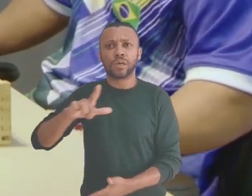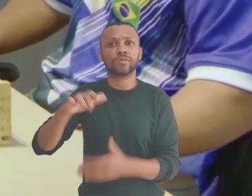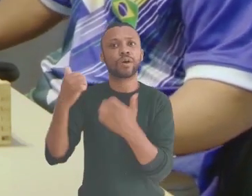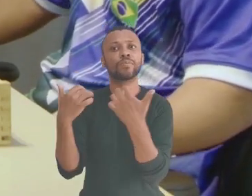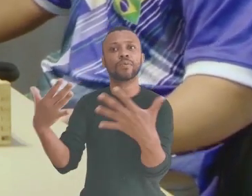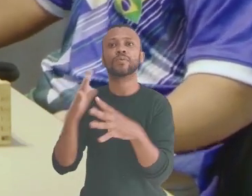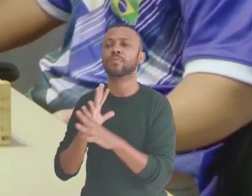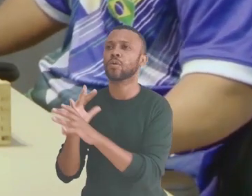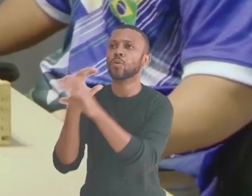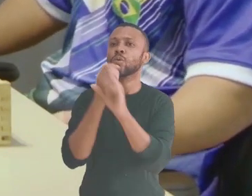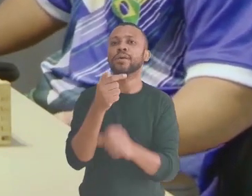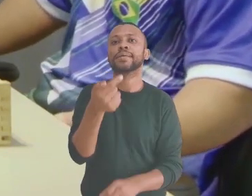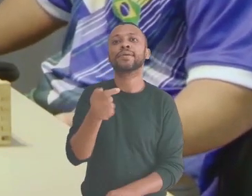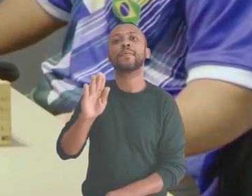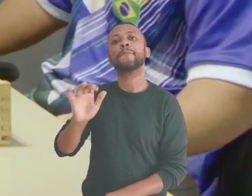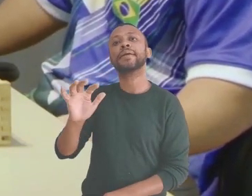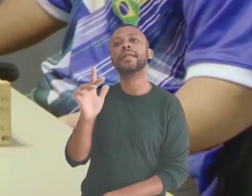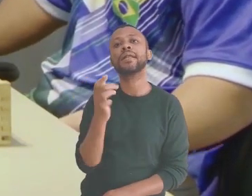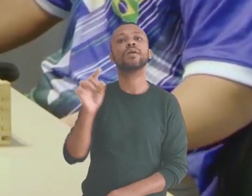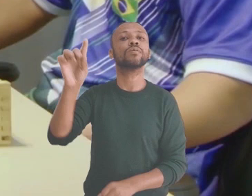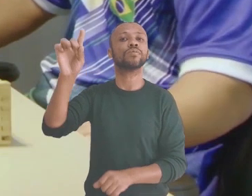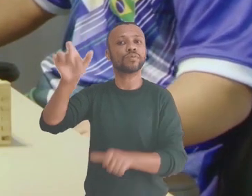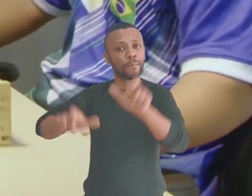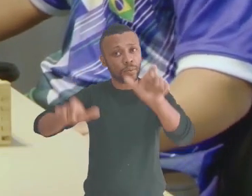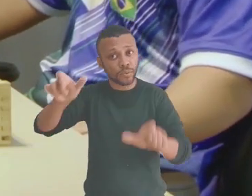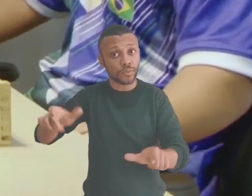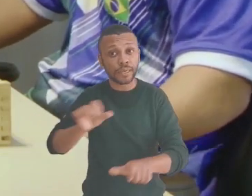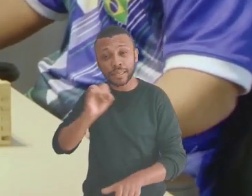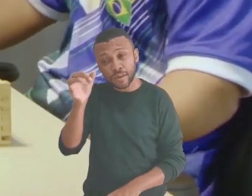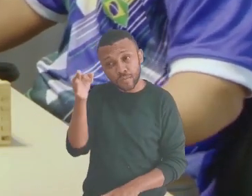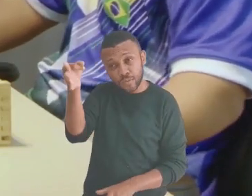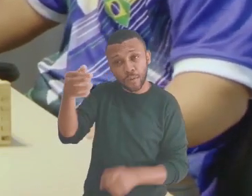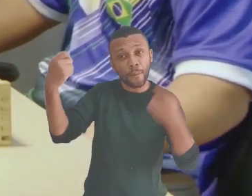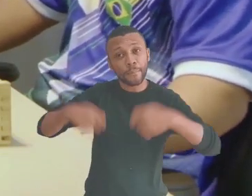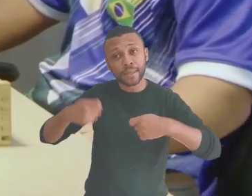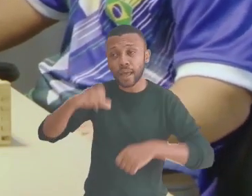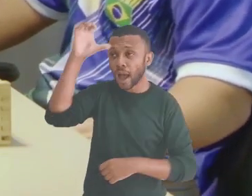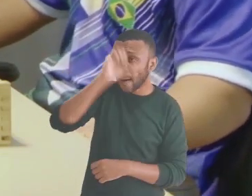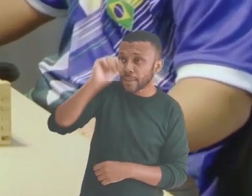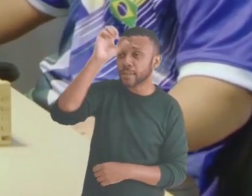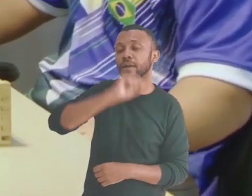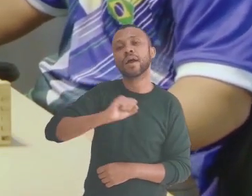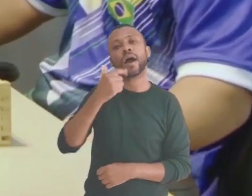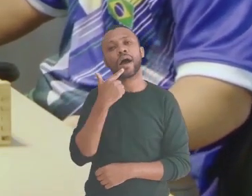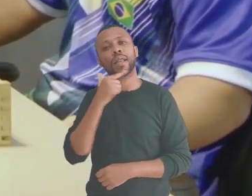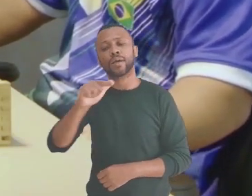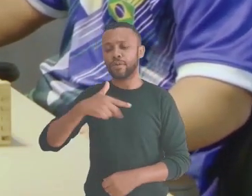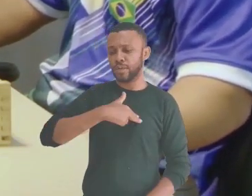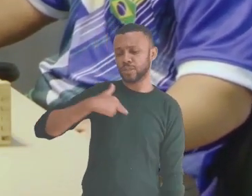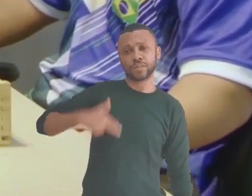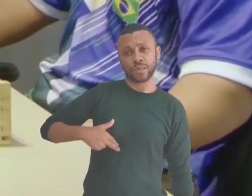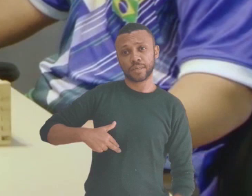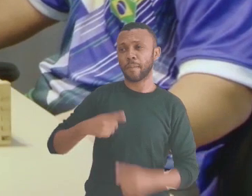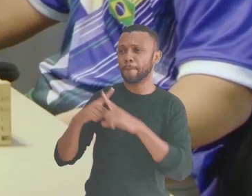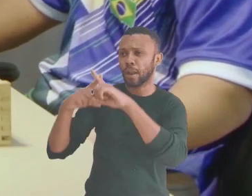7 bilhões de pessoas, né? Então se um dia eu precisar falar chinês, eu vou ter que aprender a falar chinês. Assim como você. Agora eu queria que